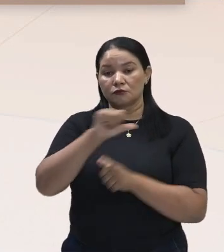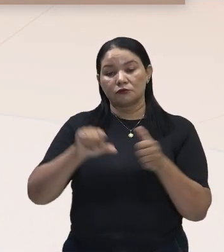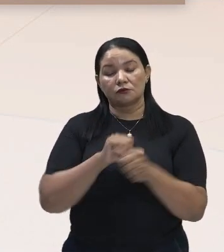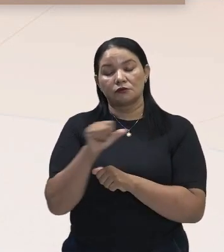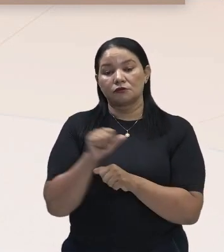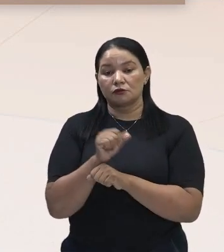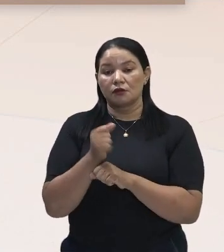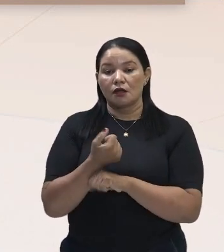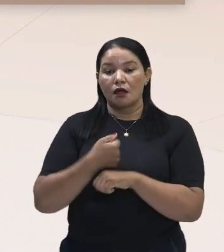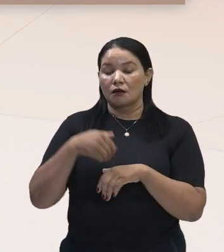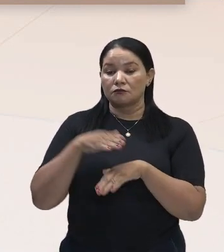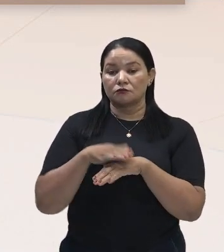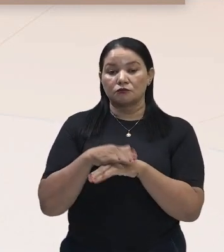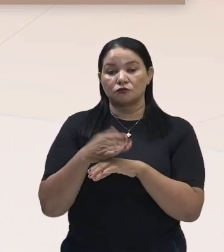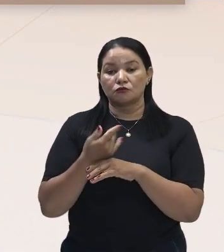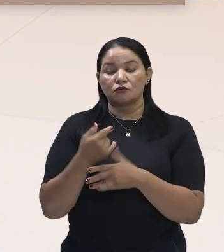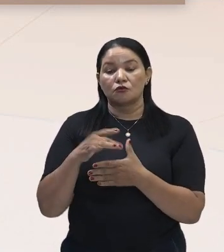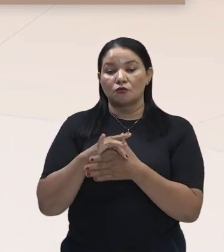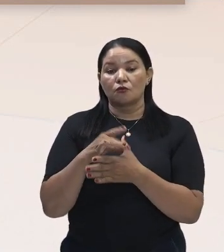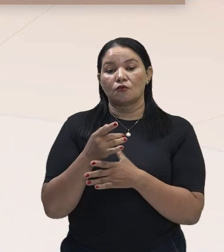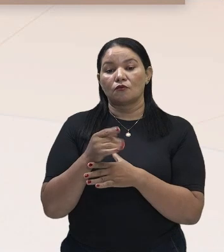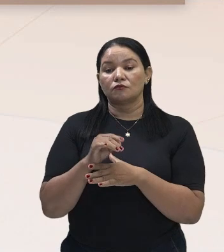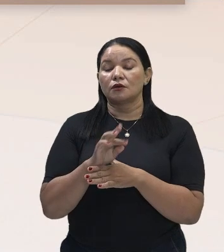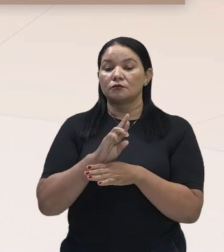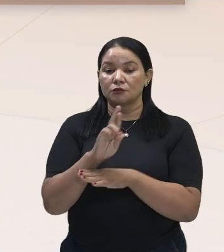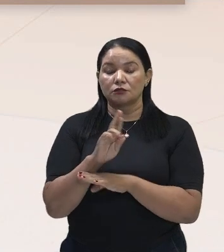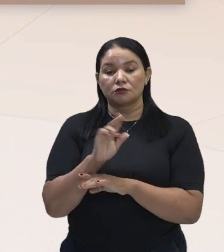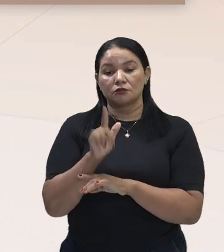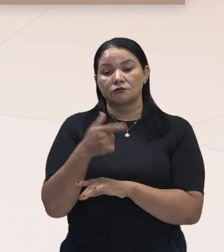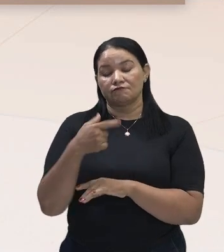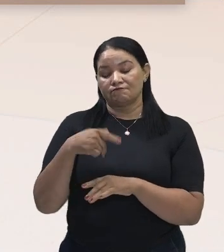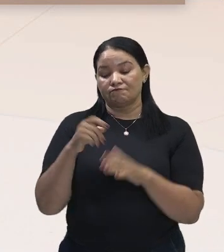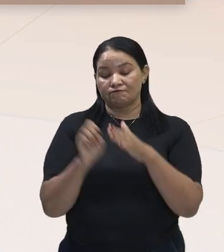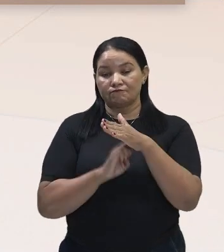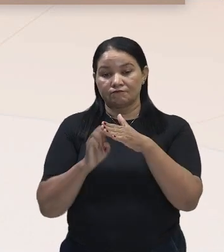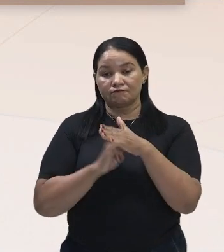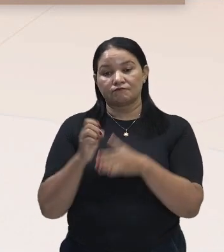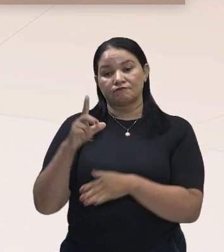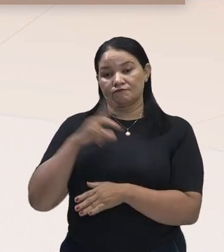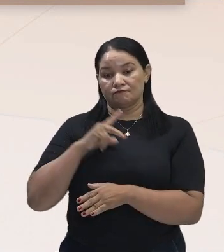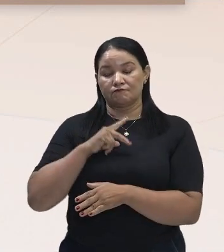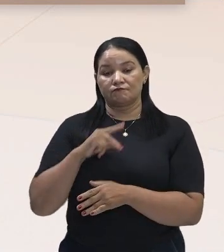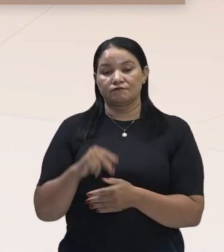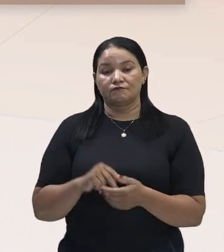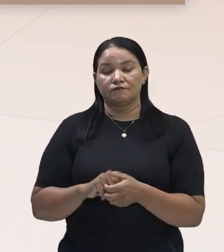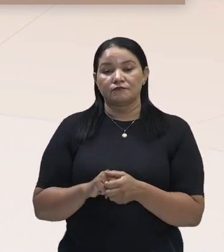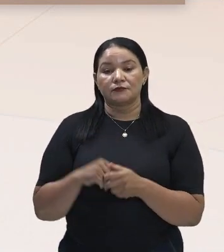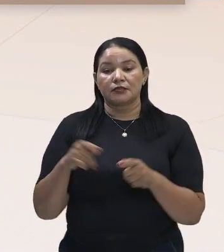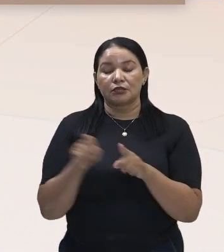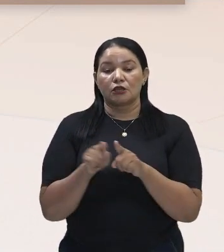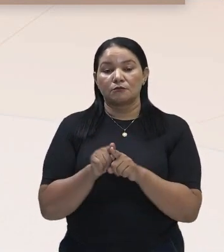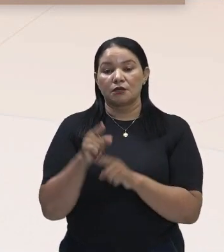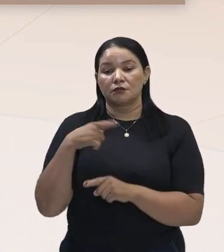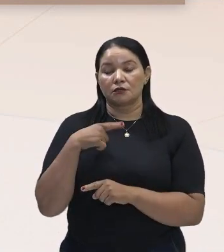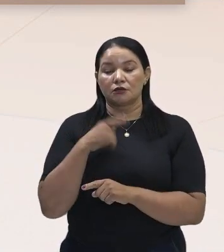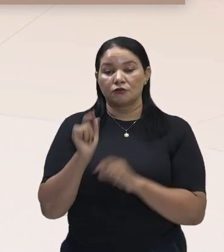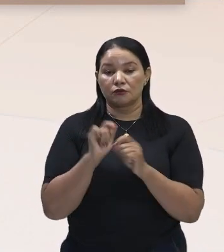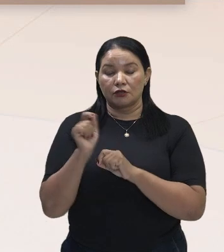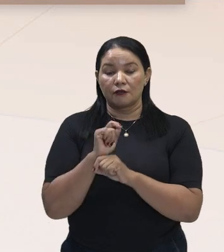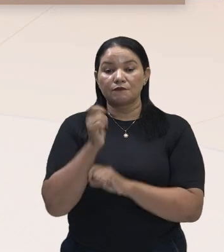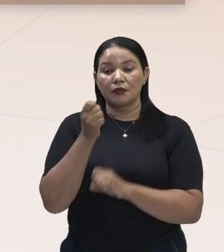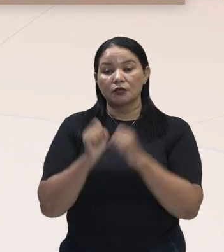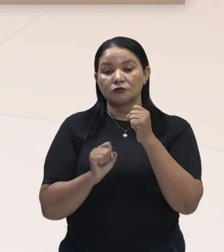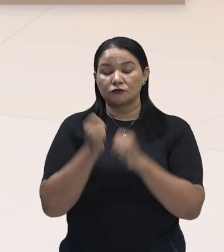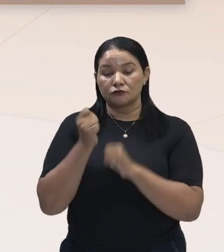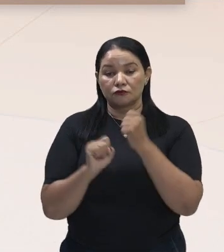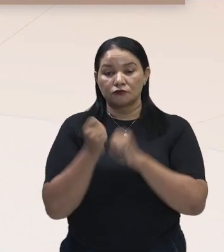dono, que geralmente vai ser uma empresa privada. Por isso que se fala privatização. Haverá também, a indústria brasileira vai buscar